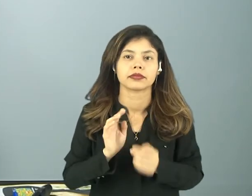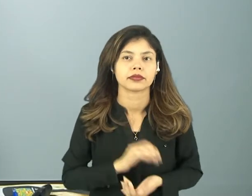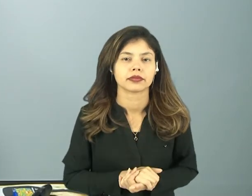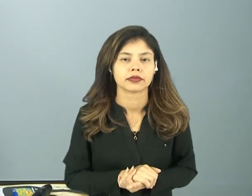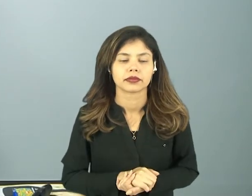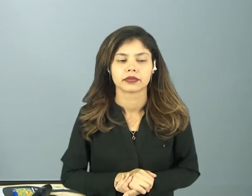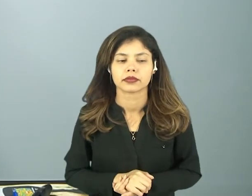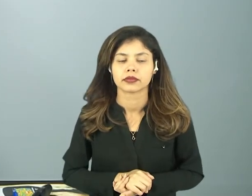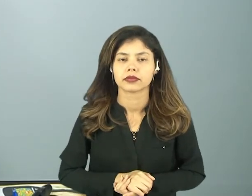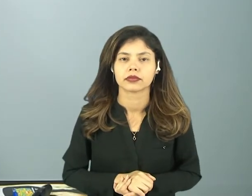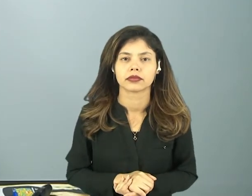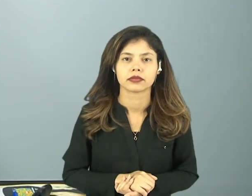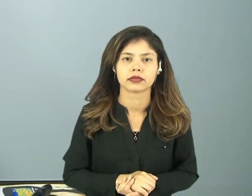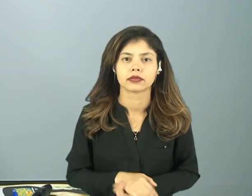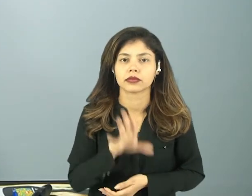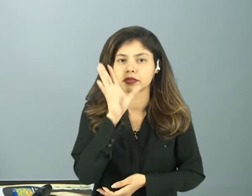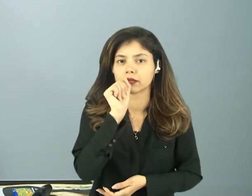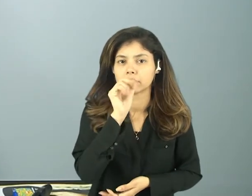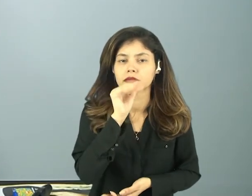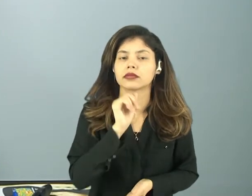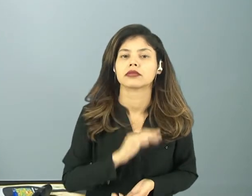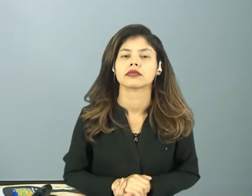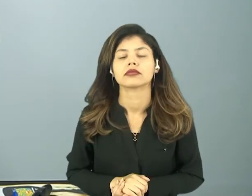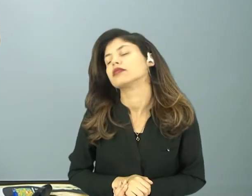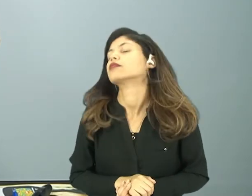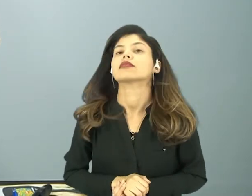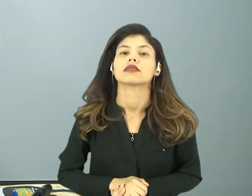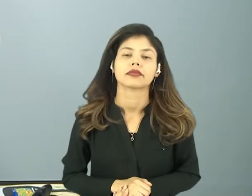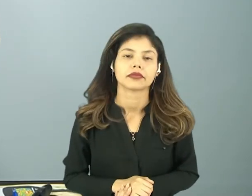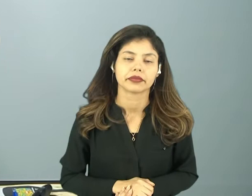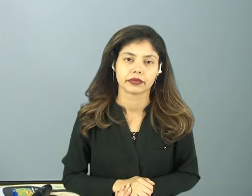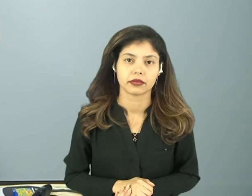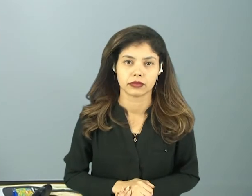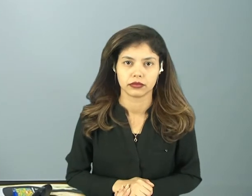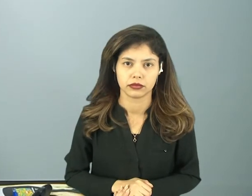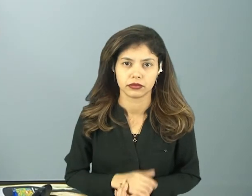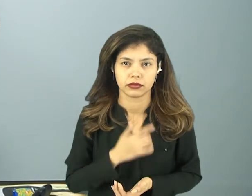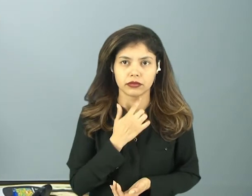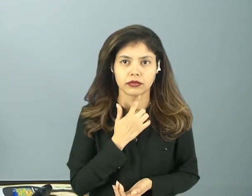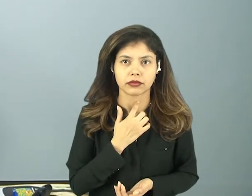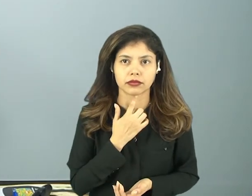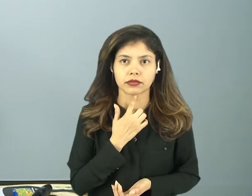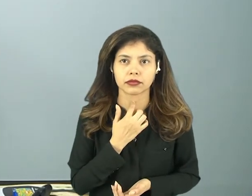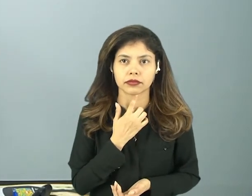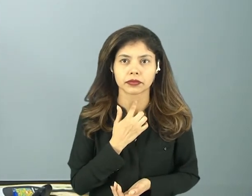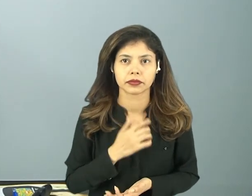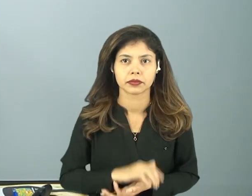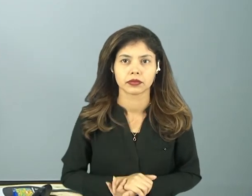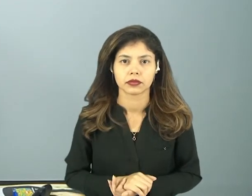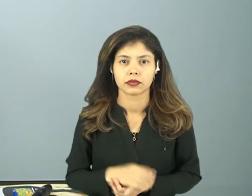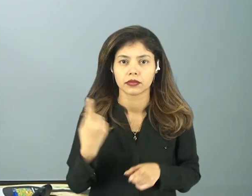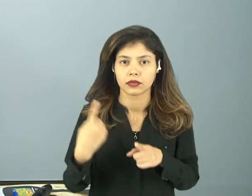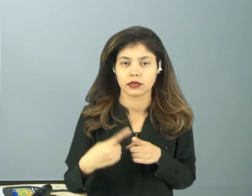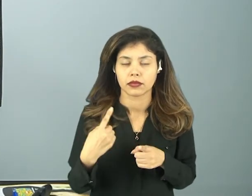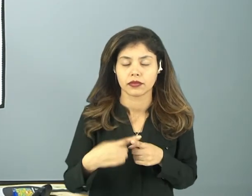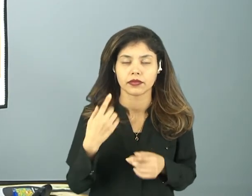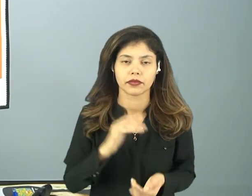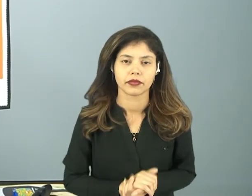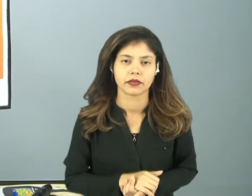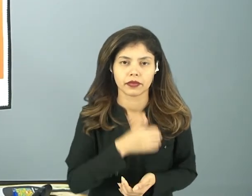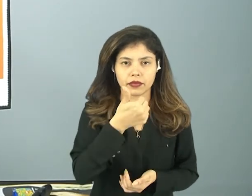subtração, certinho? Então, no sábado, ocorreu uma variação de temperatura de 5 graus. Porque se eu